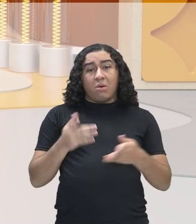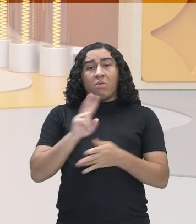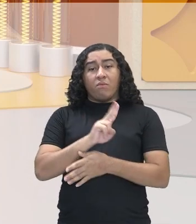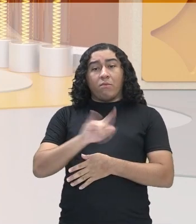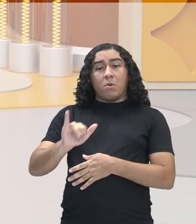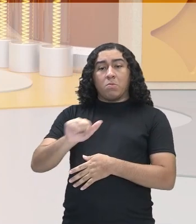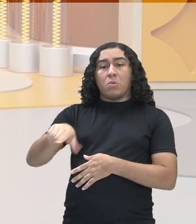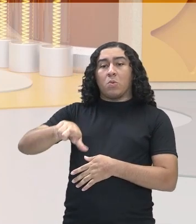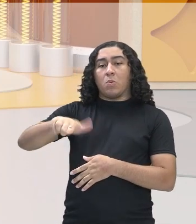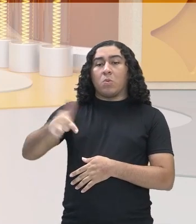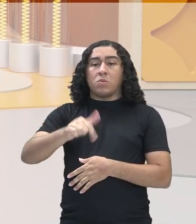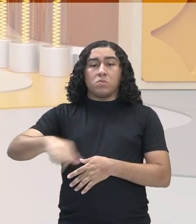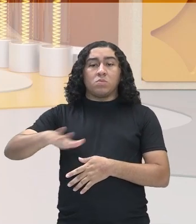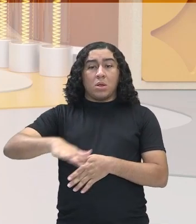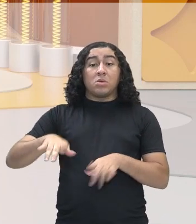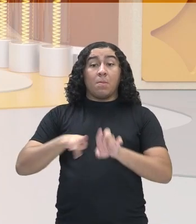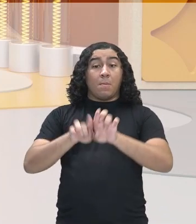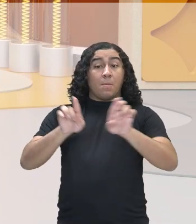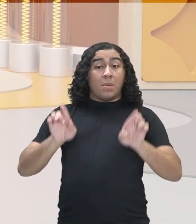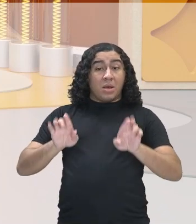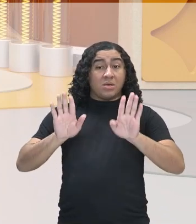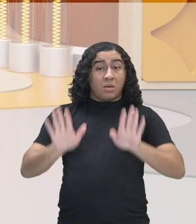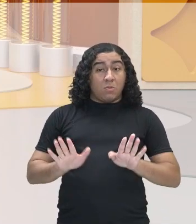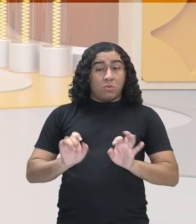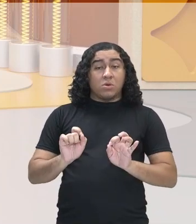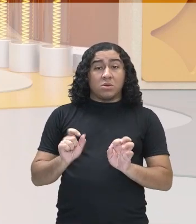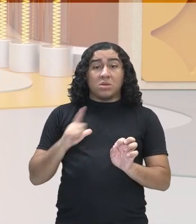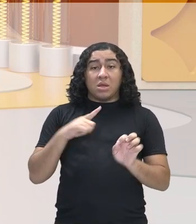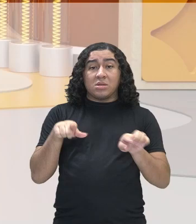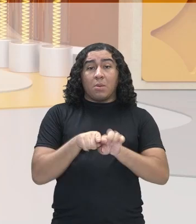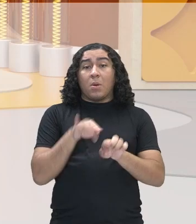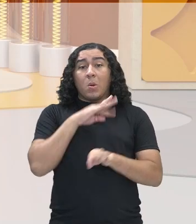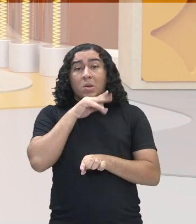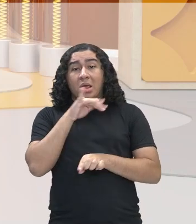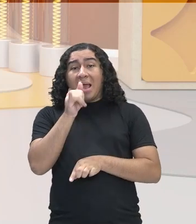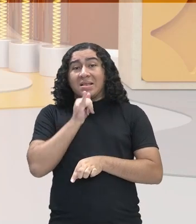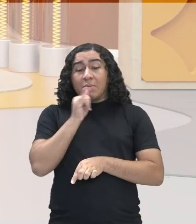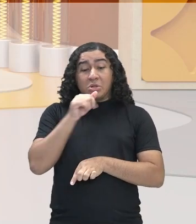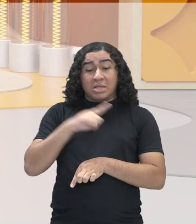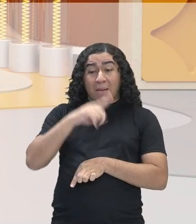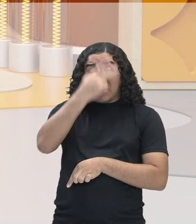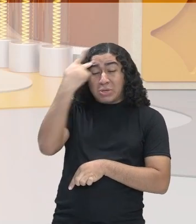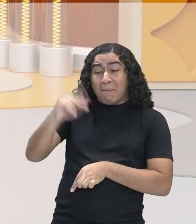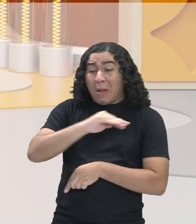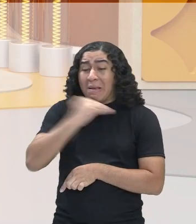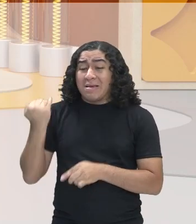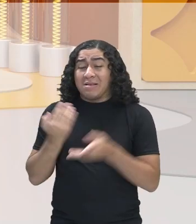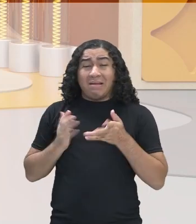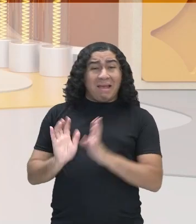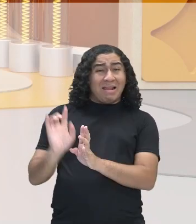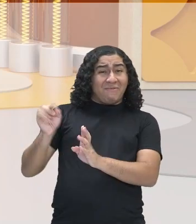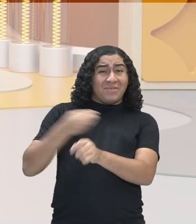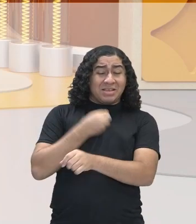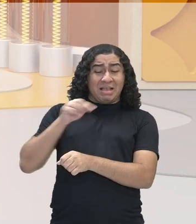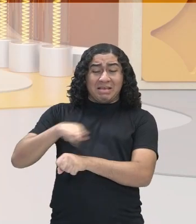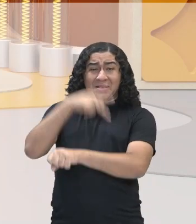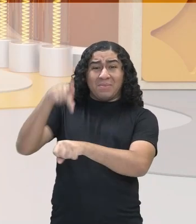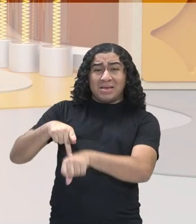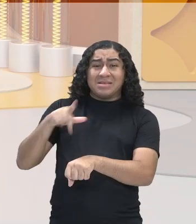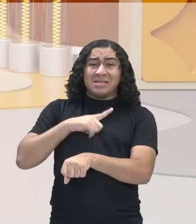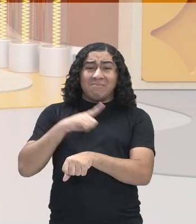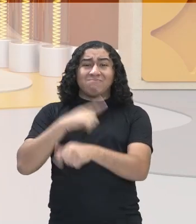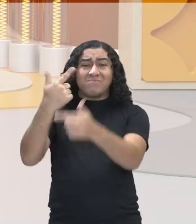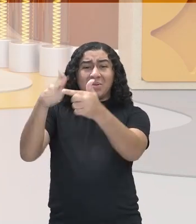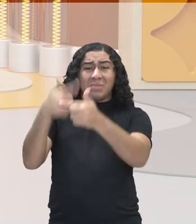área ali, né? Mas tem aquela situação negativa, né? Tem gente morrendo aqui do meu lado, eu não quero viver mais aqui, estou sendo perseguido,